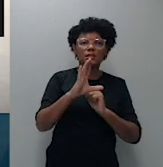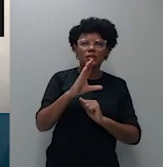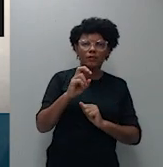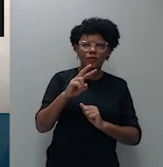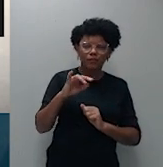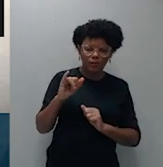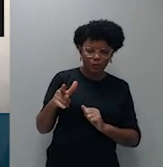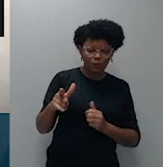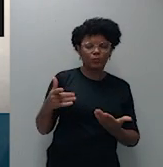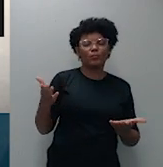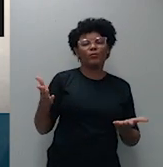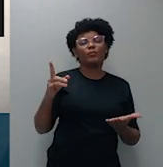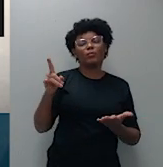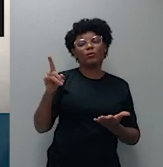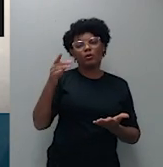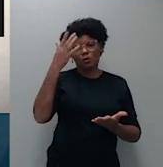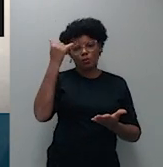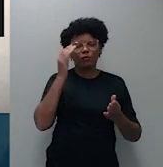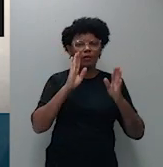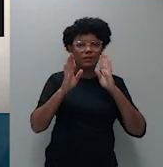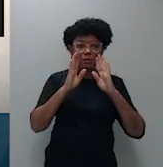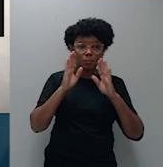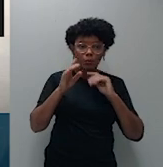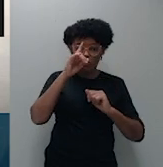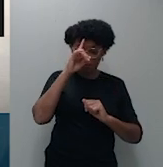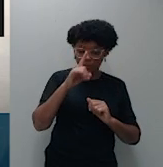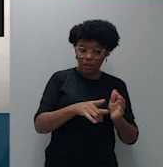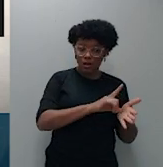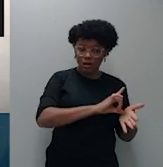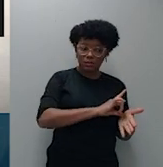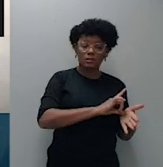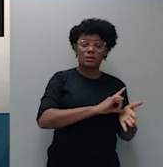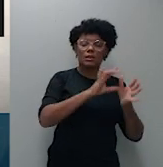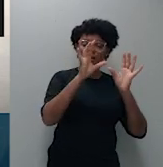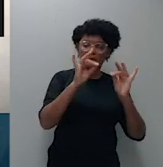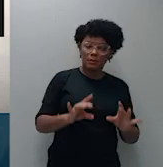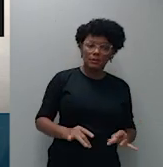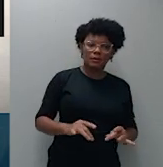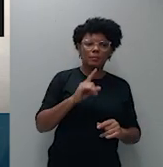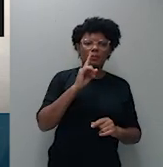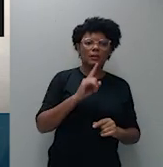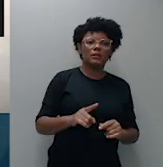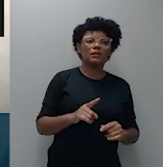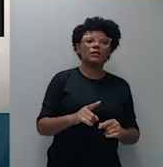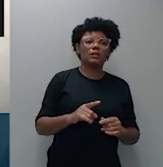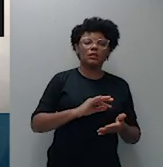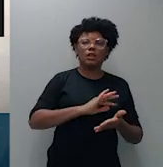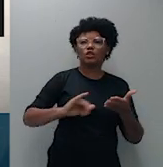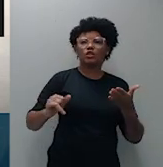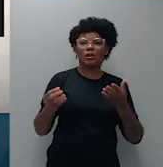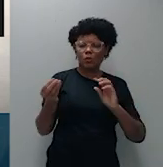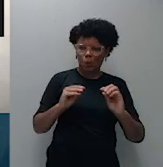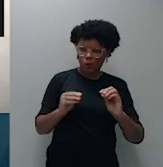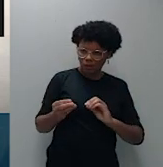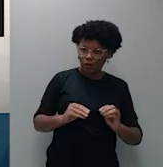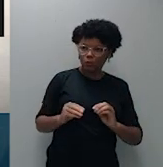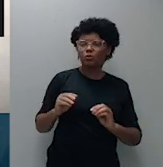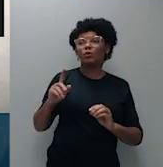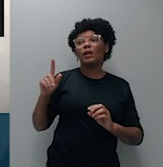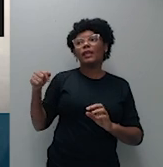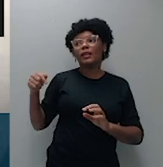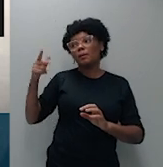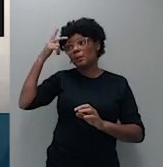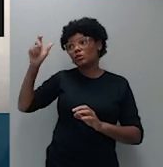ausência de ordem judicial prévia e específica determinando a retirada do conteúdo gerado por terceiros conforme